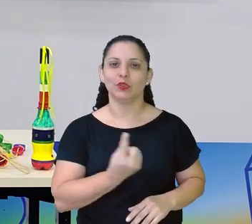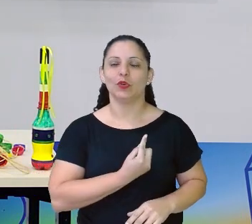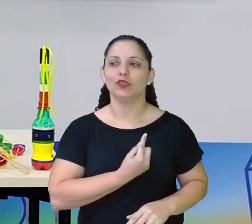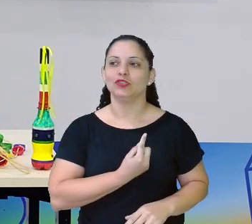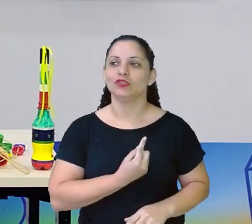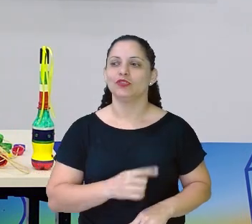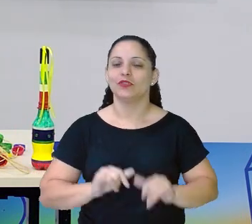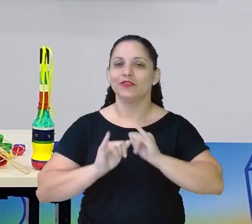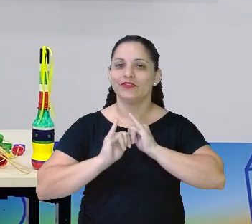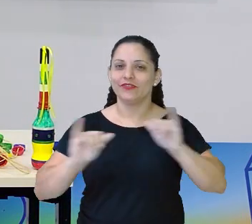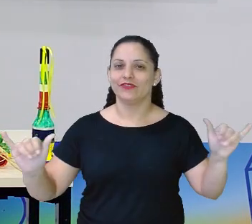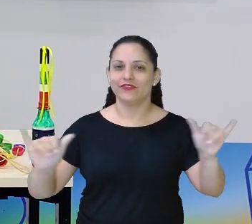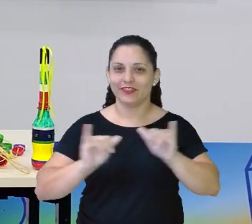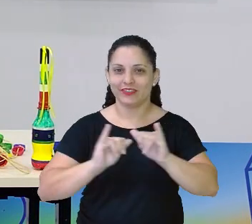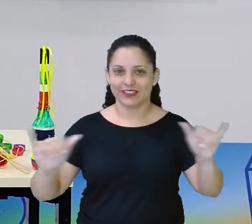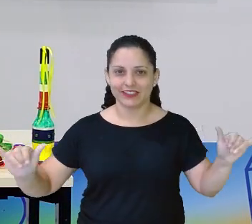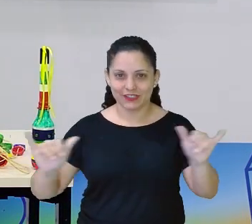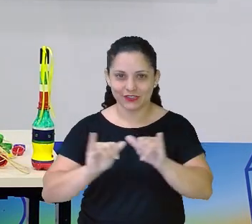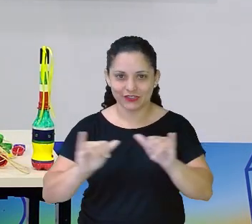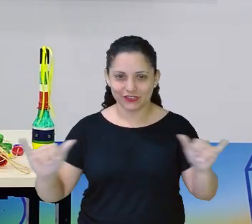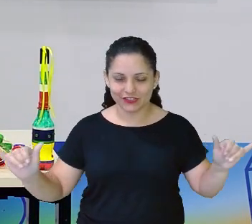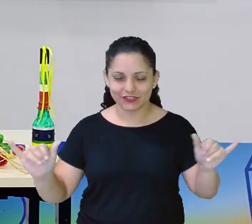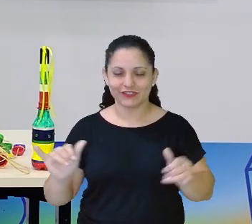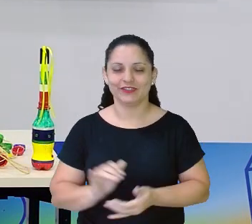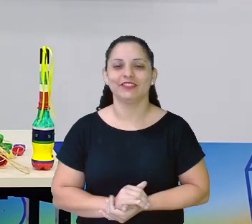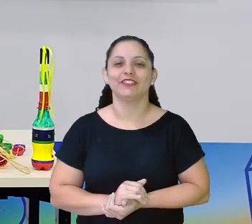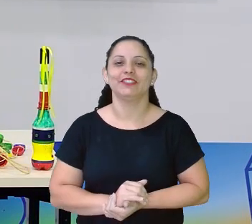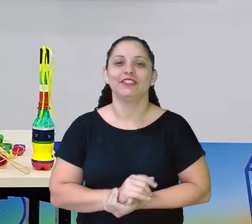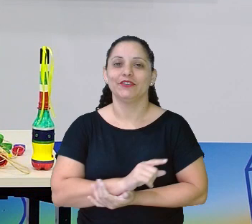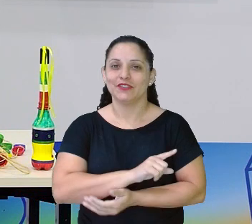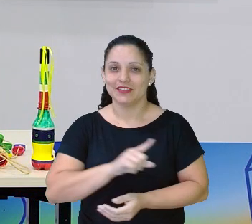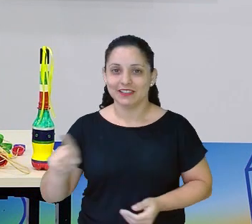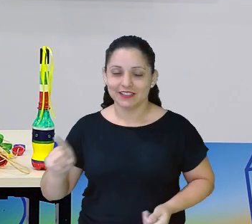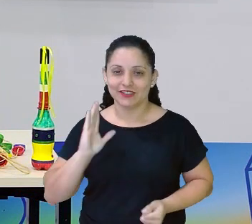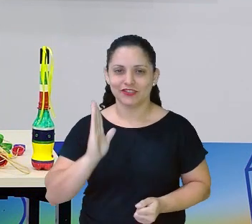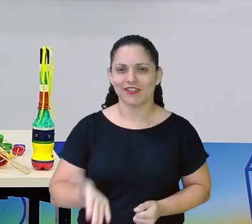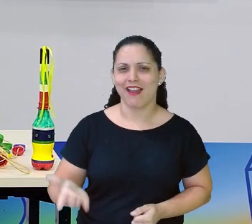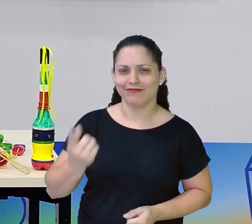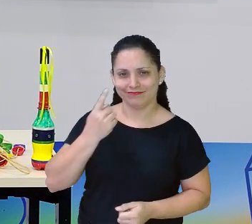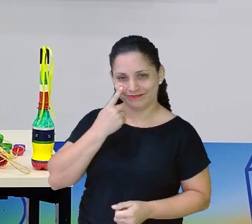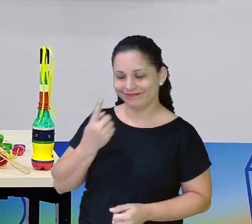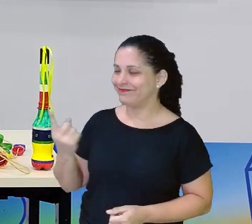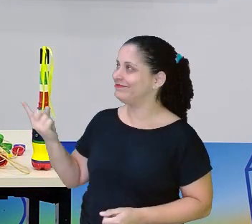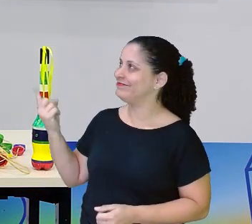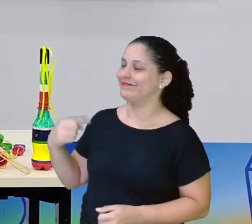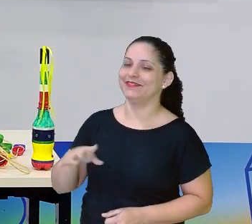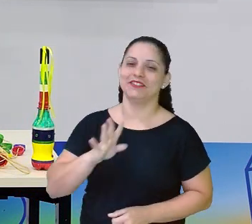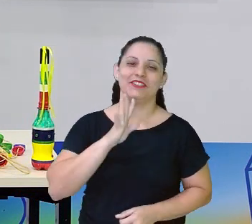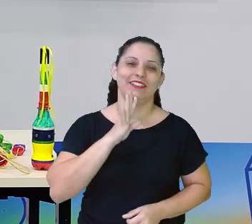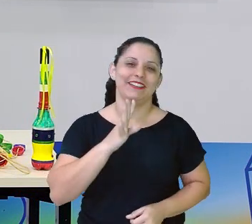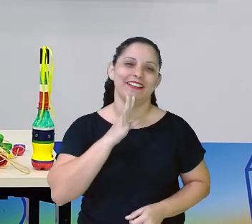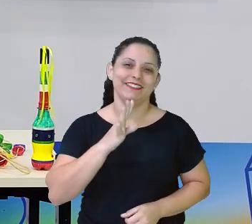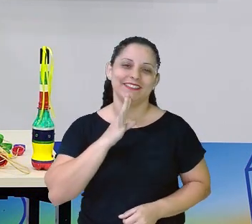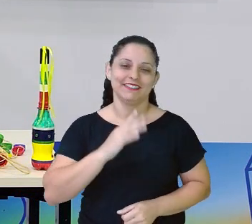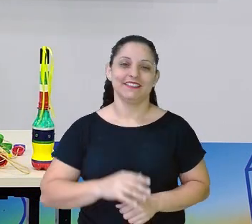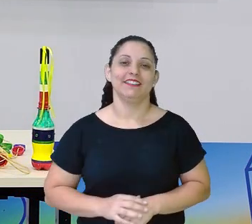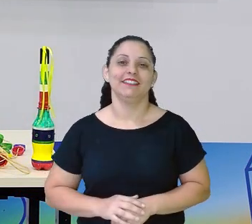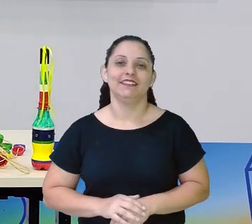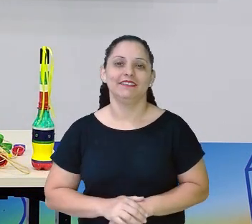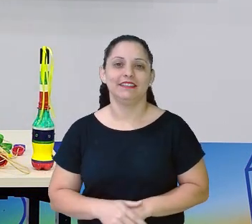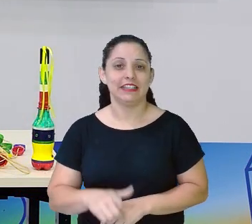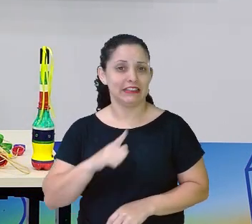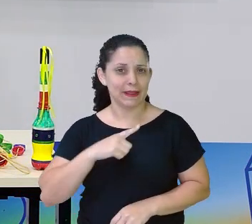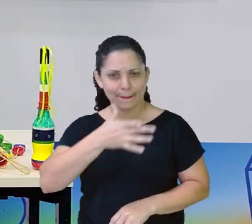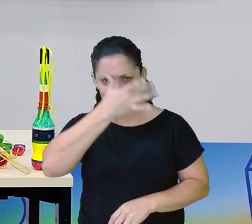os velhos recadinhos que vocês já conhecem. A maioria, né? Mas sempre tem gente